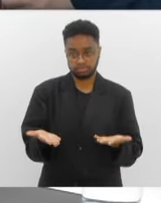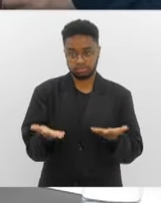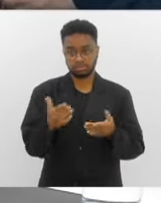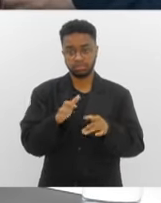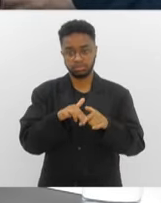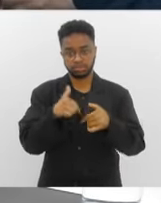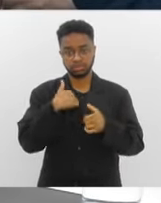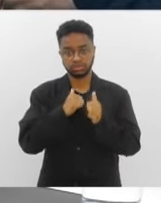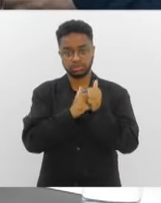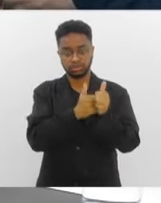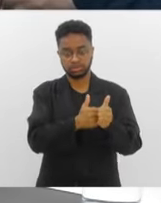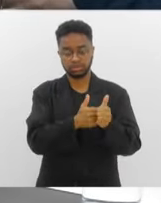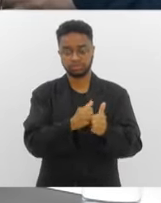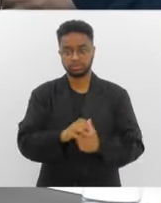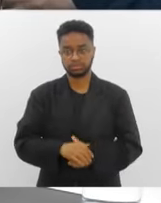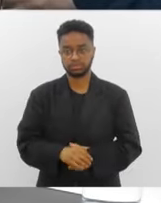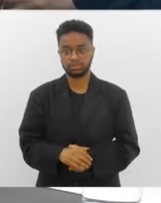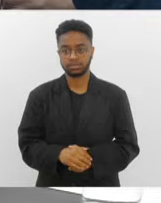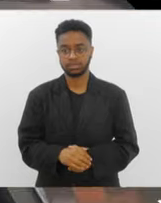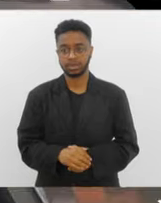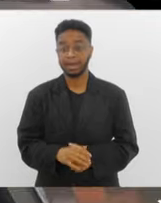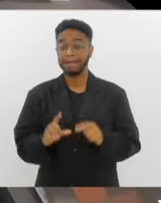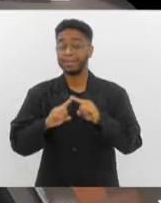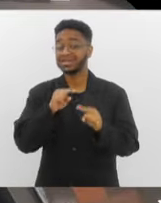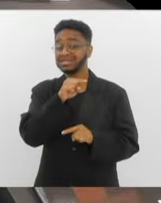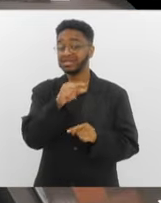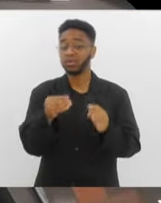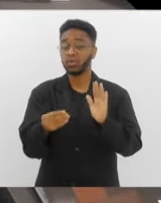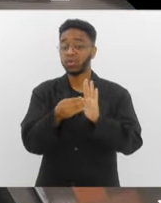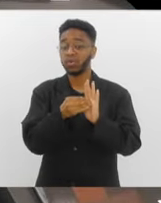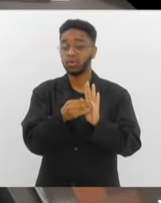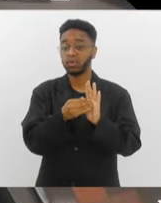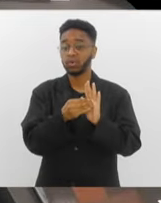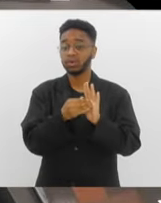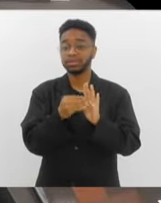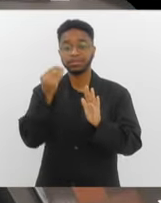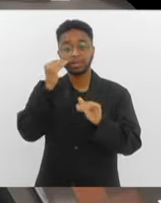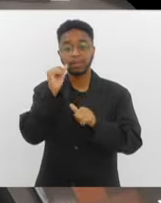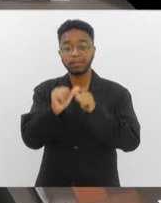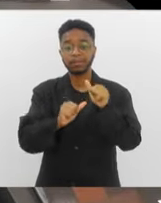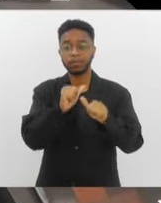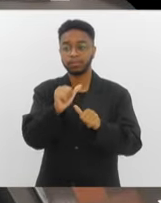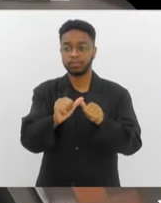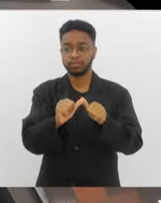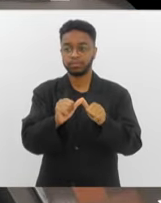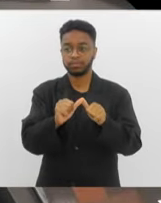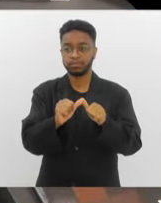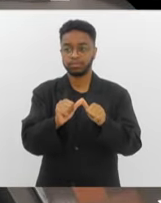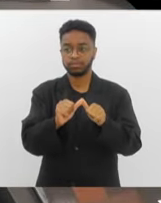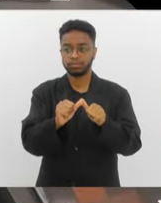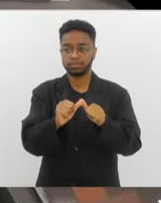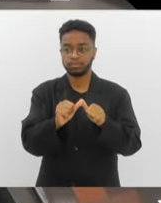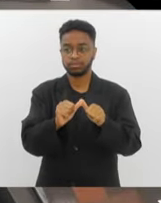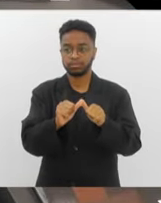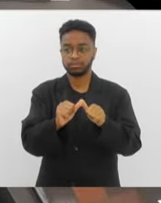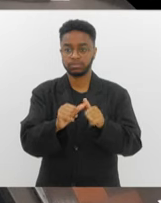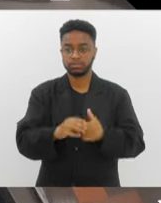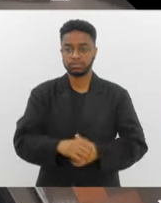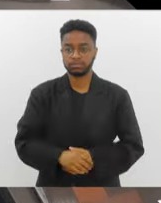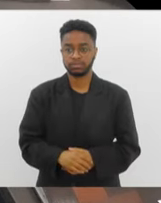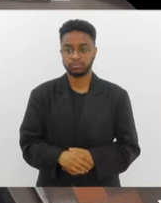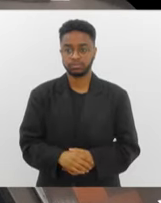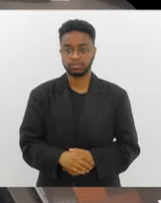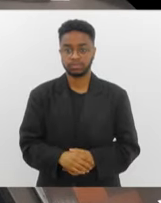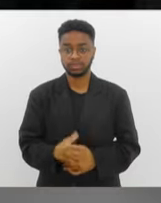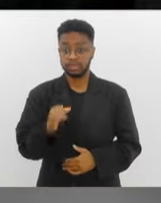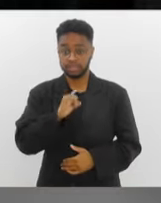isso eu acompanho o relator. É porque o dele é injuridicidade, é para transformação. Sem jurídico não tem por que ficar... se for